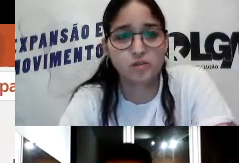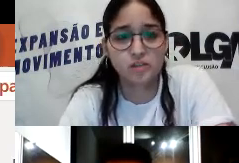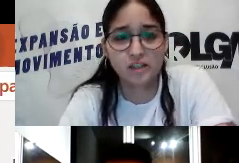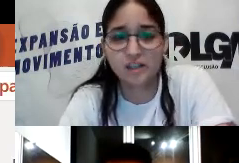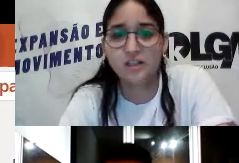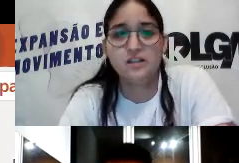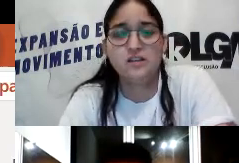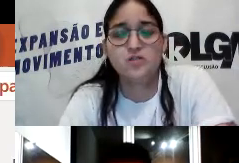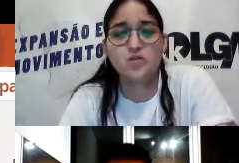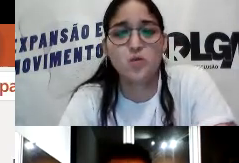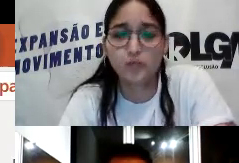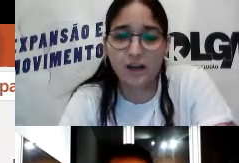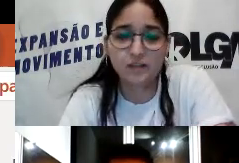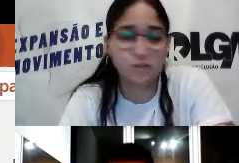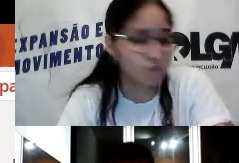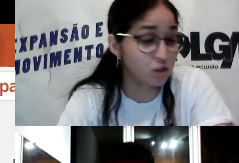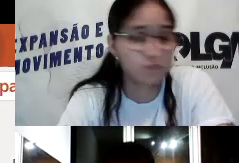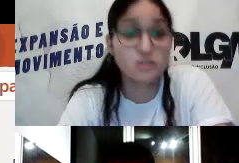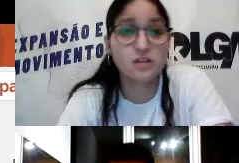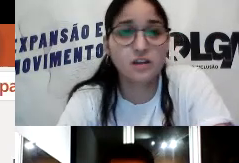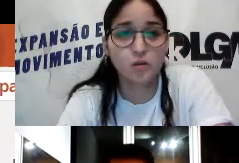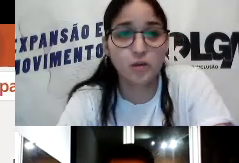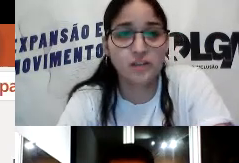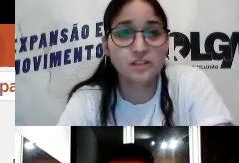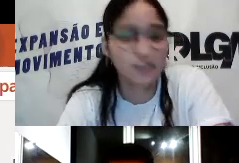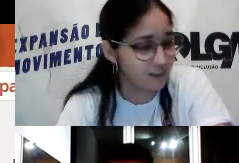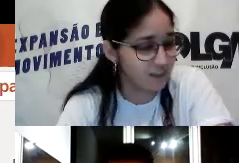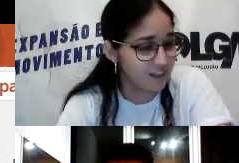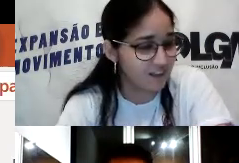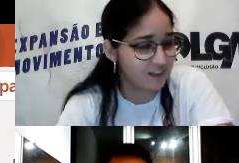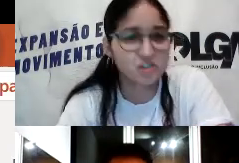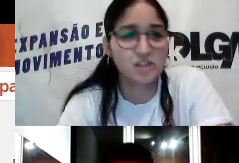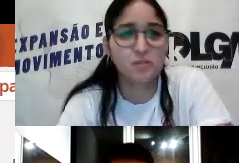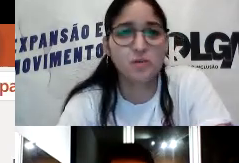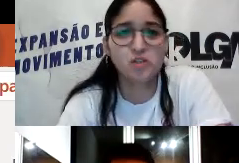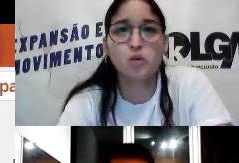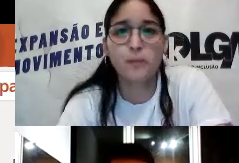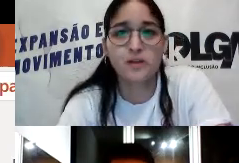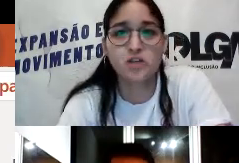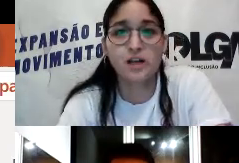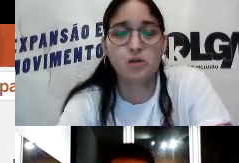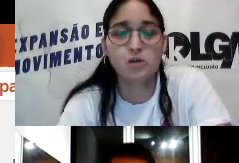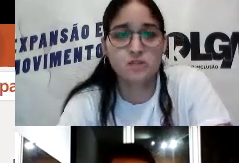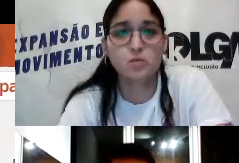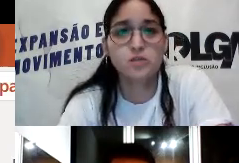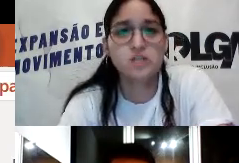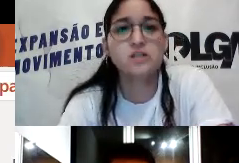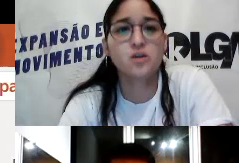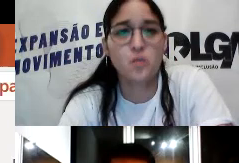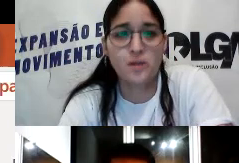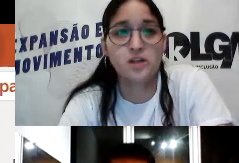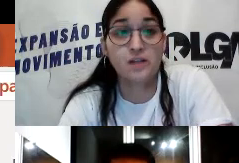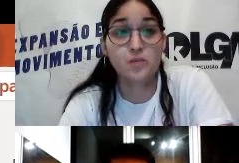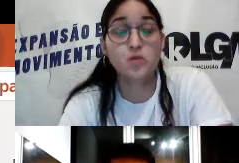abertas para você, seu contato. Eu já estou te seguindo no Insta. Acho que é bom a gente compartilhar, que coisas boas a gente